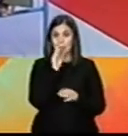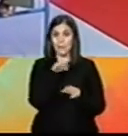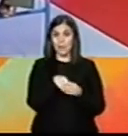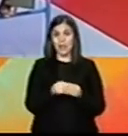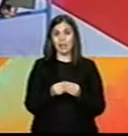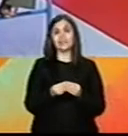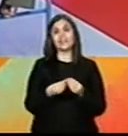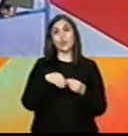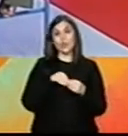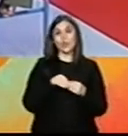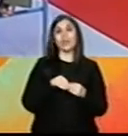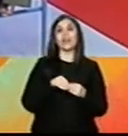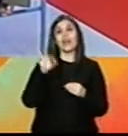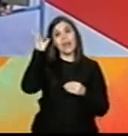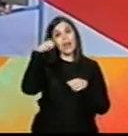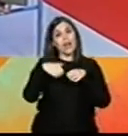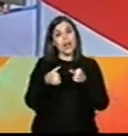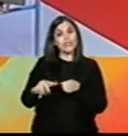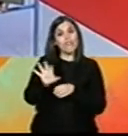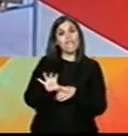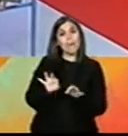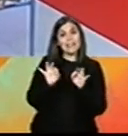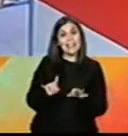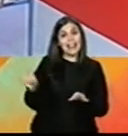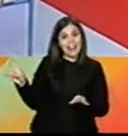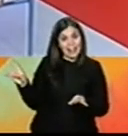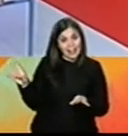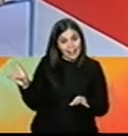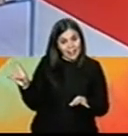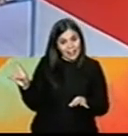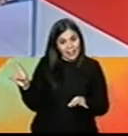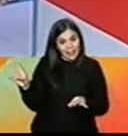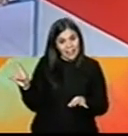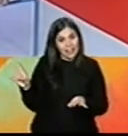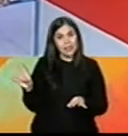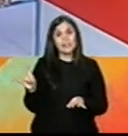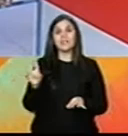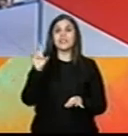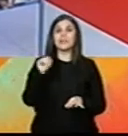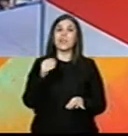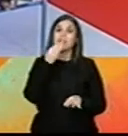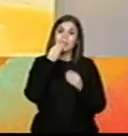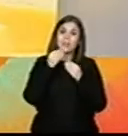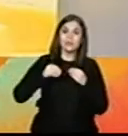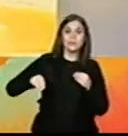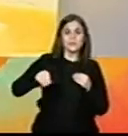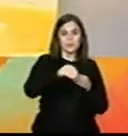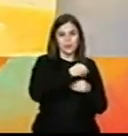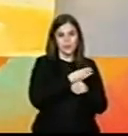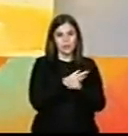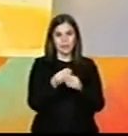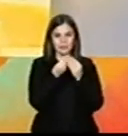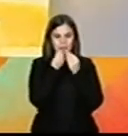então, ralar, rala-se assim para cima um bocadinho, não é? Assim como também umas ervas aromáticas também fica também bem com umas